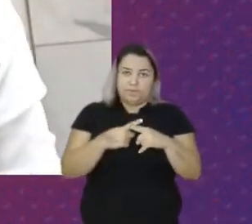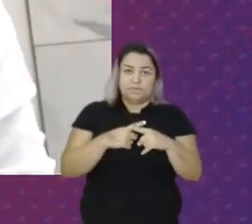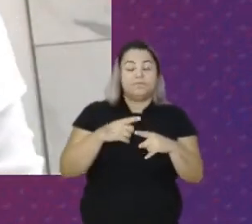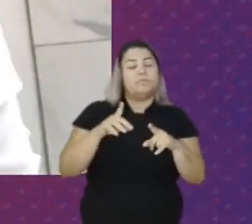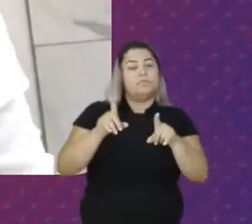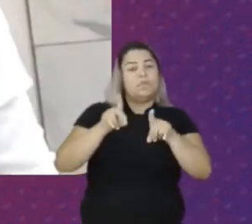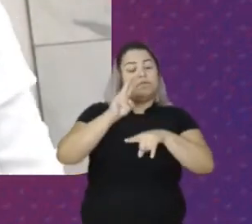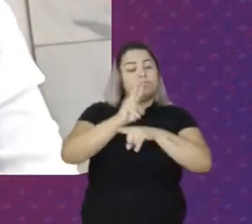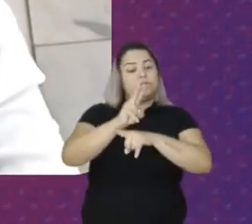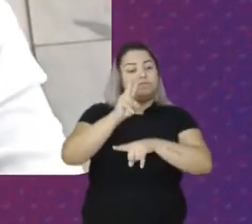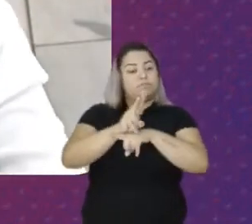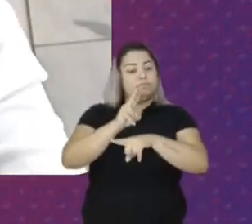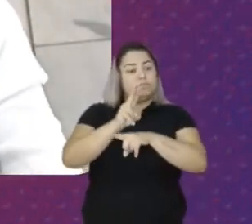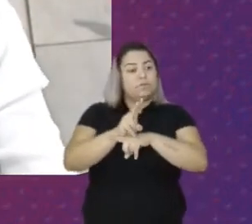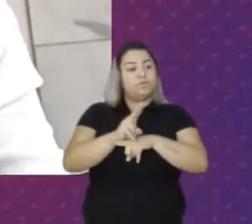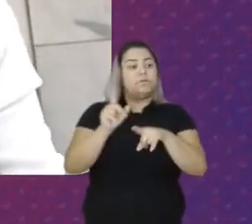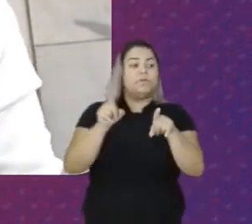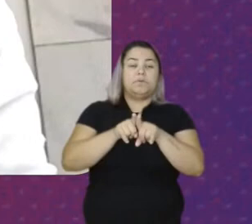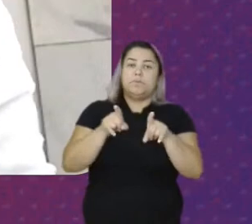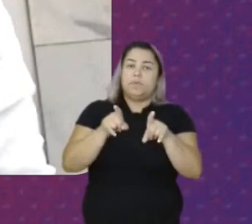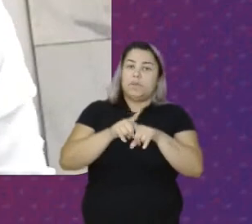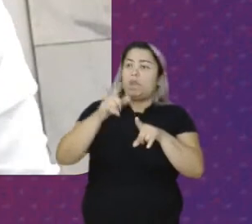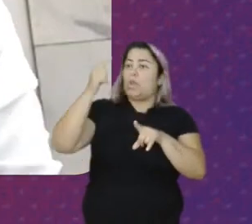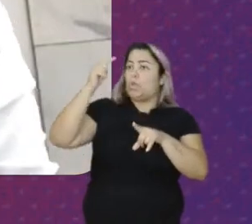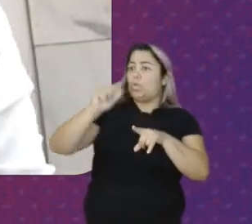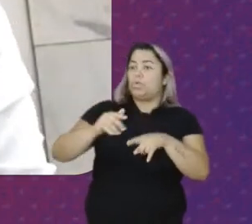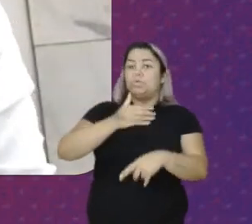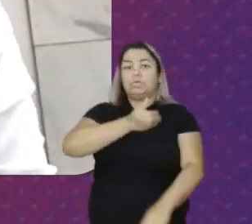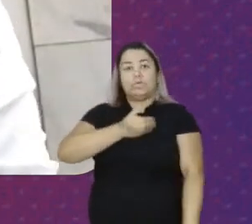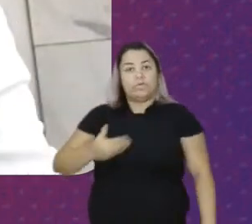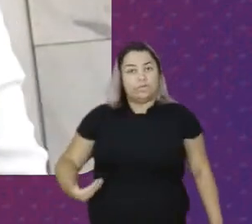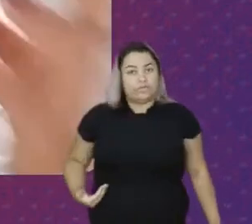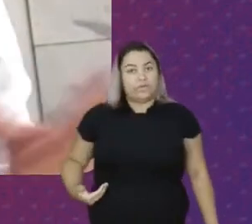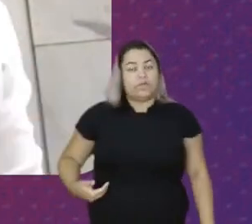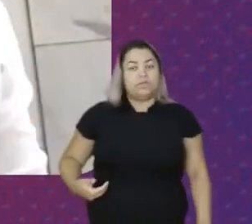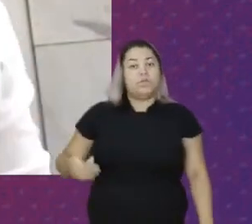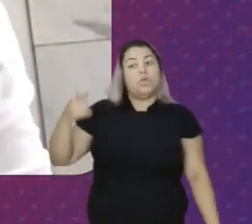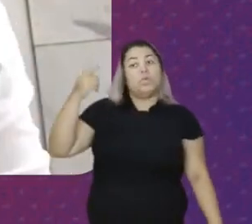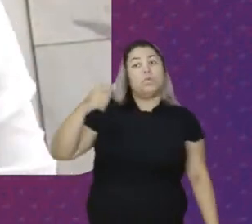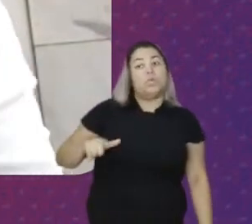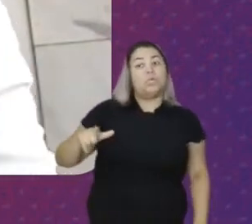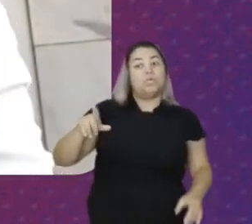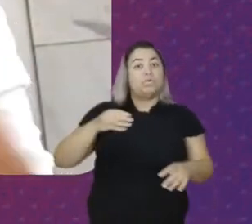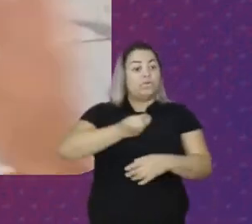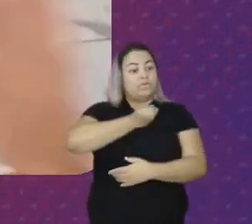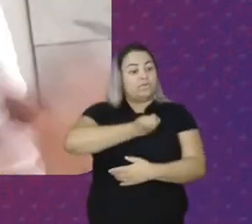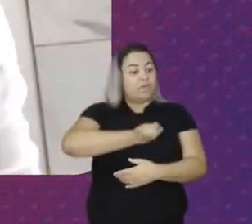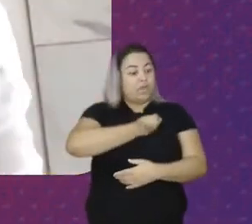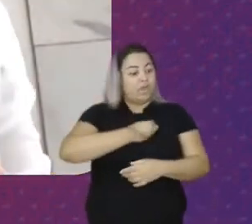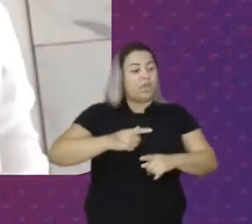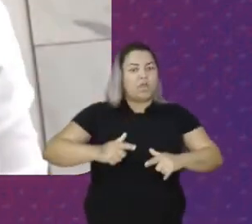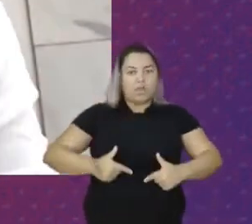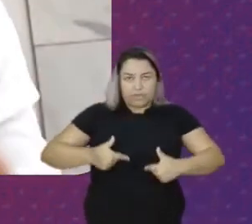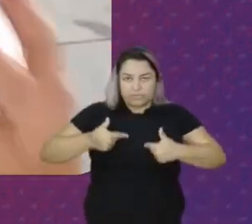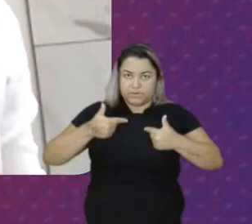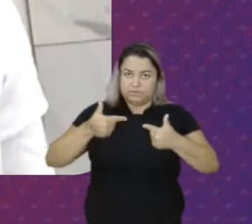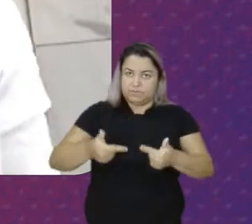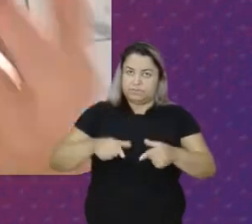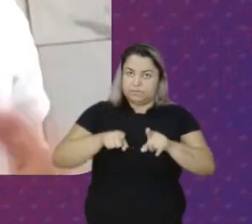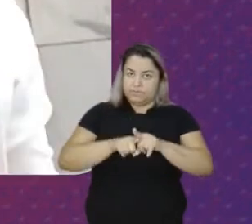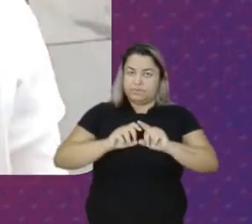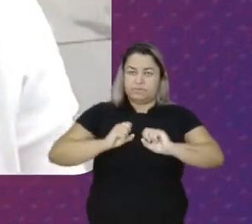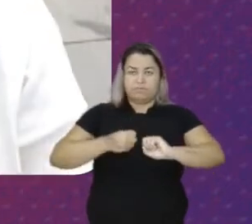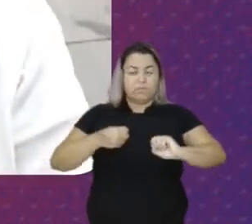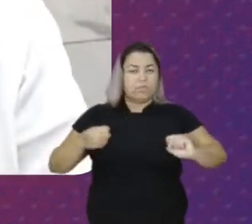estavam defendendo um outro modelo, um outro modo de vida, enfrentando o grande